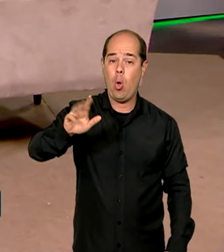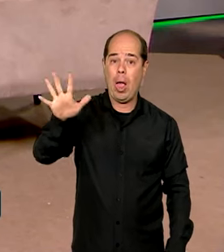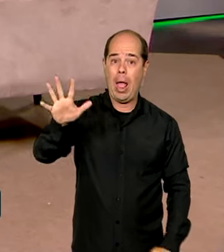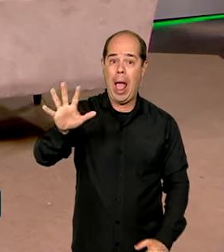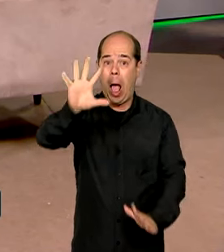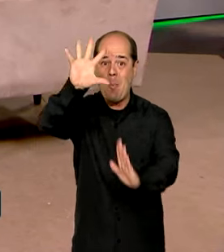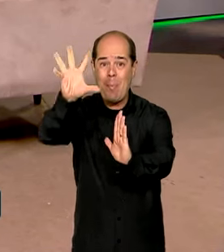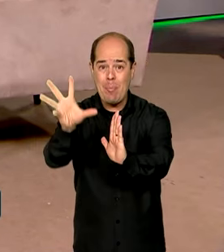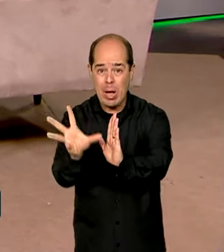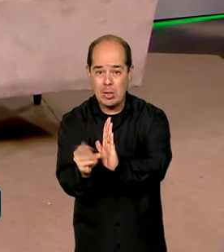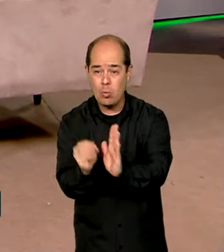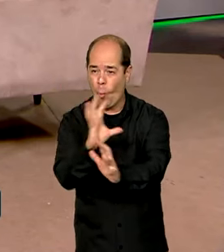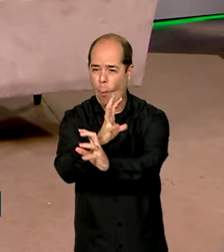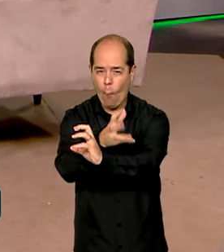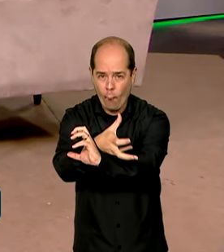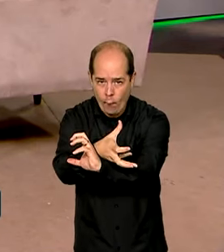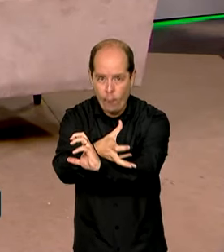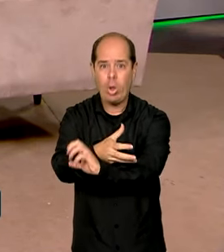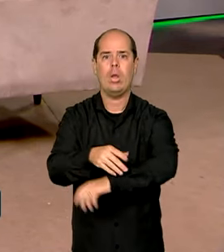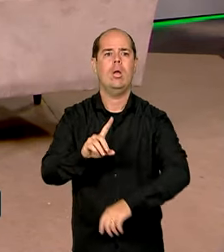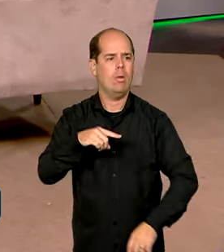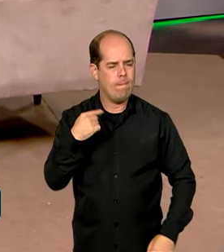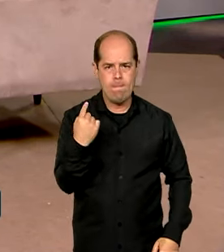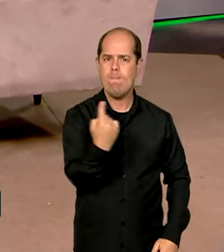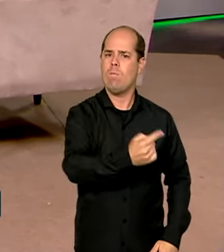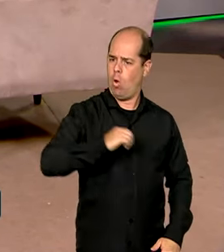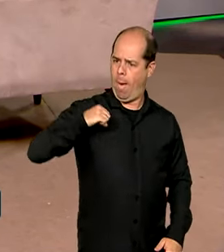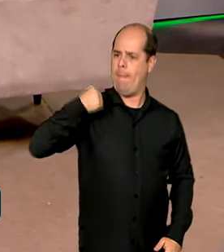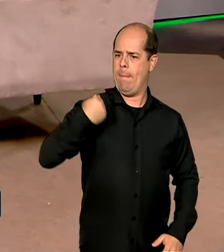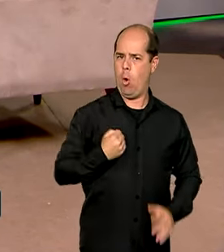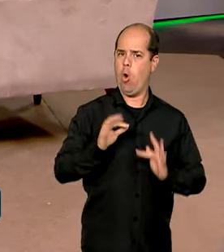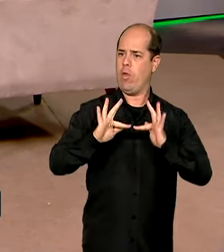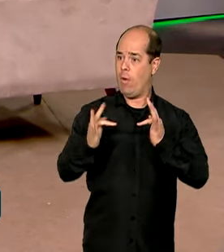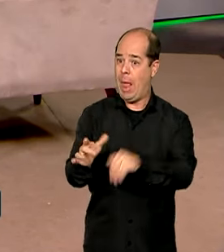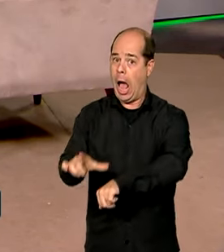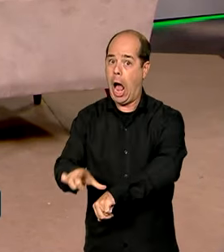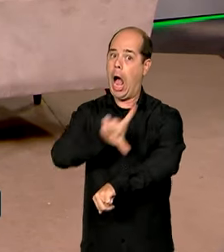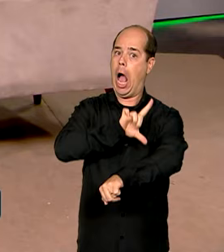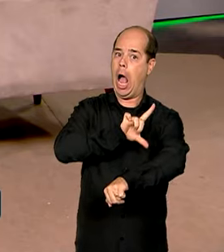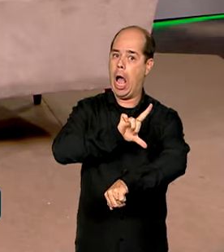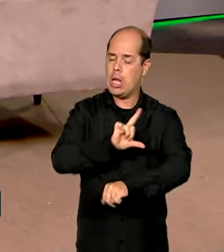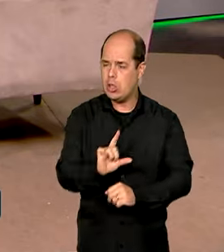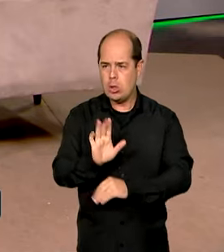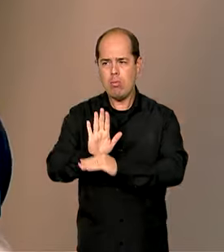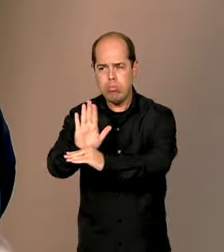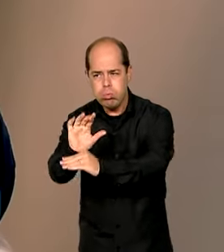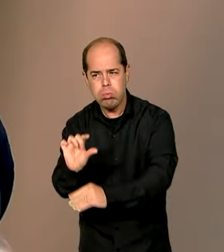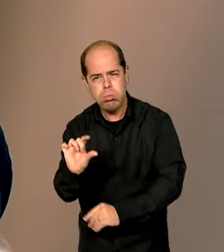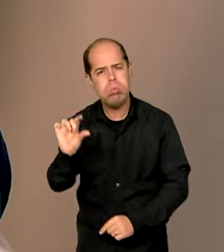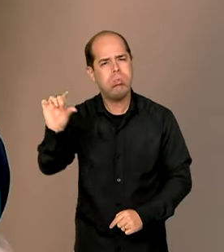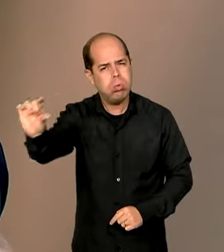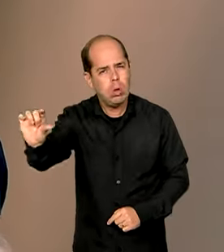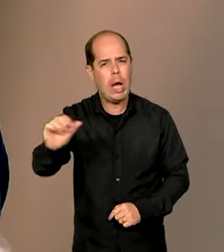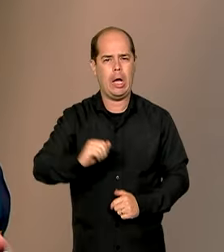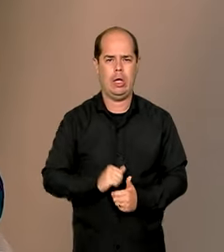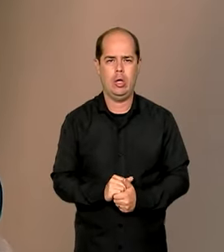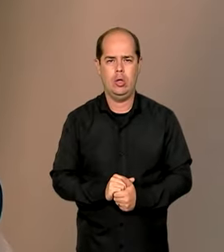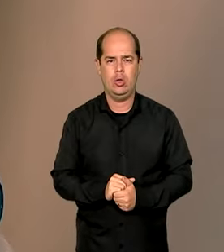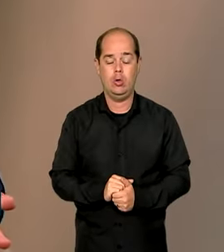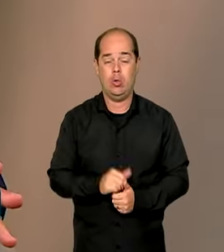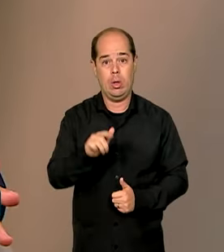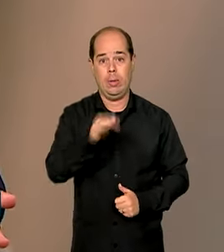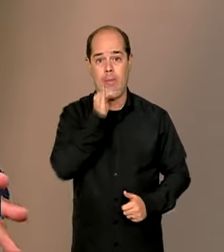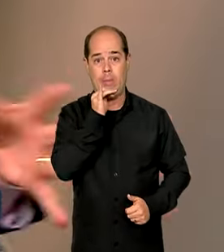o repasse antecipado do Bolsa Família, que é isso que você acabou de citar. Começamos o ano